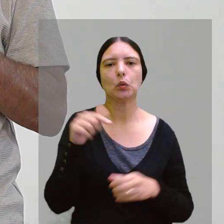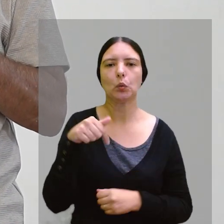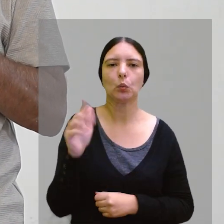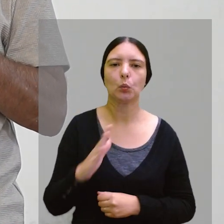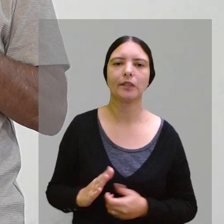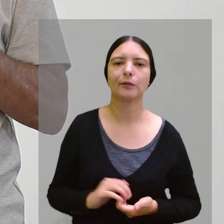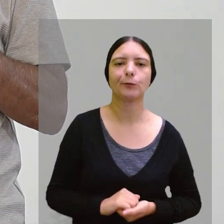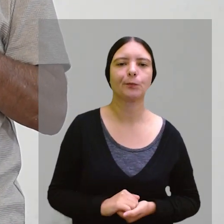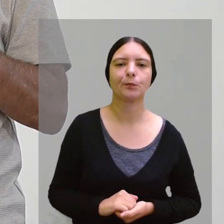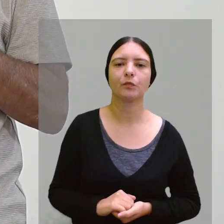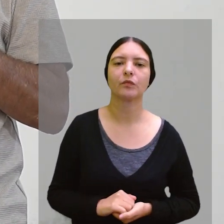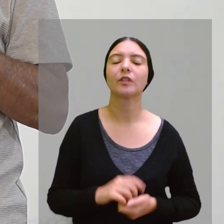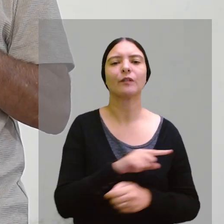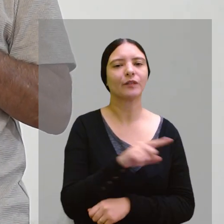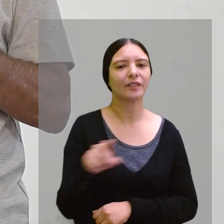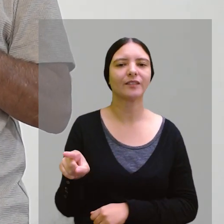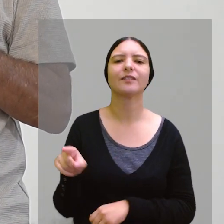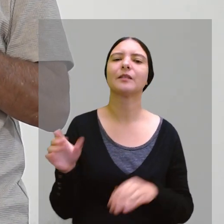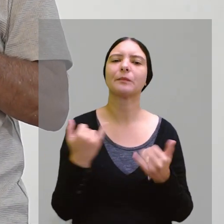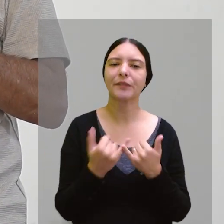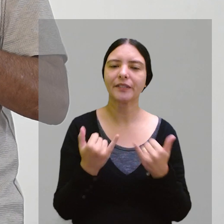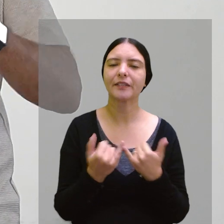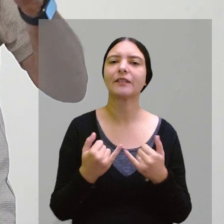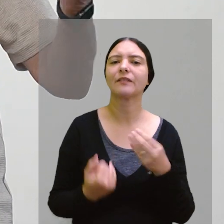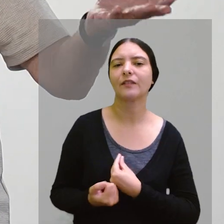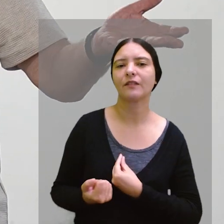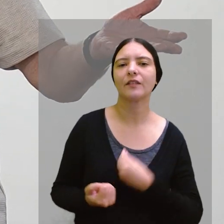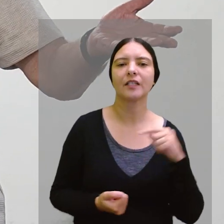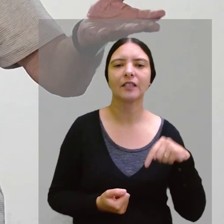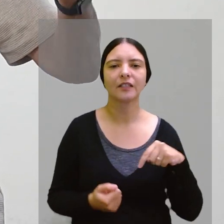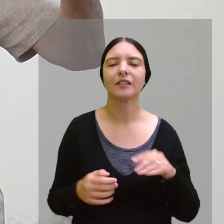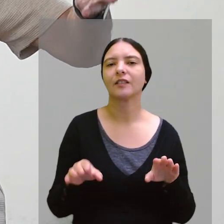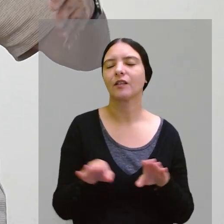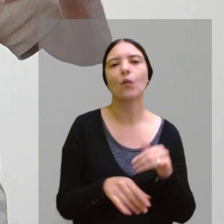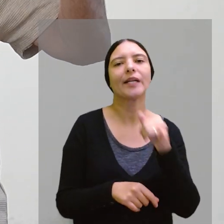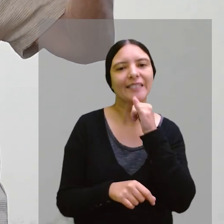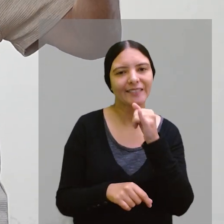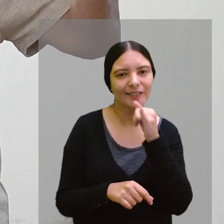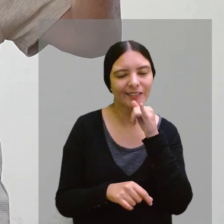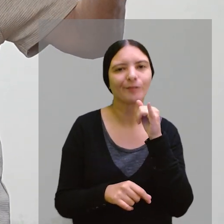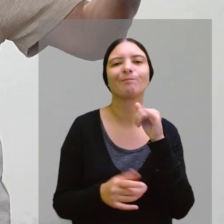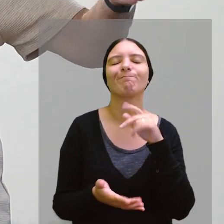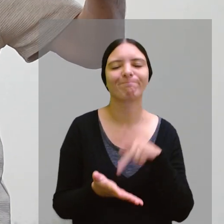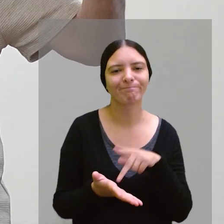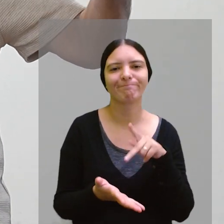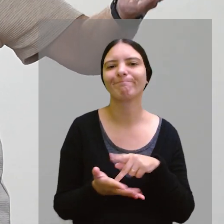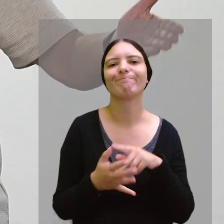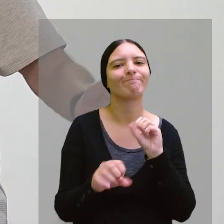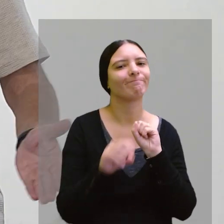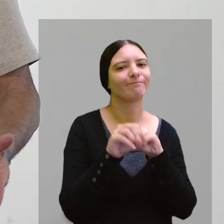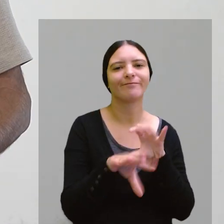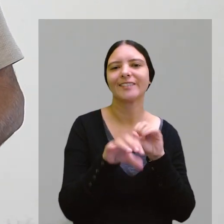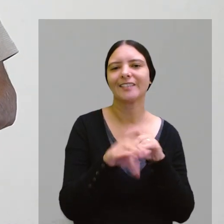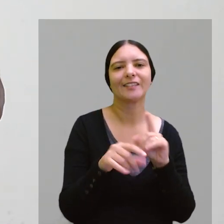Brasil. E parece que vocês estão vivendo aqui um exemplo de que ensino realmente